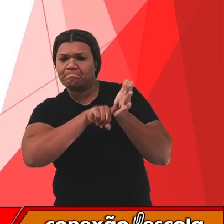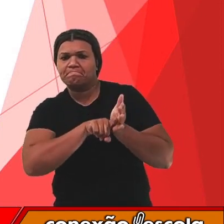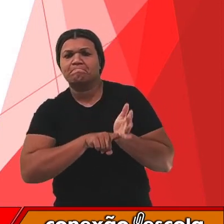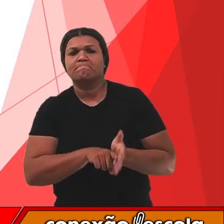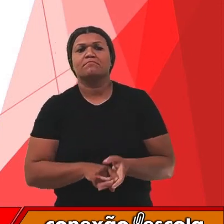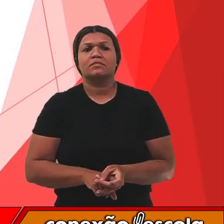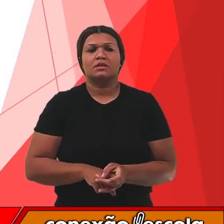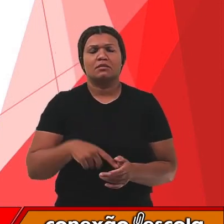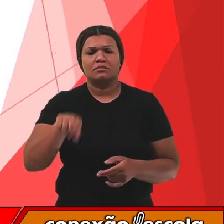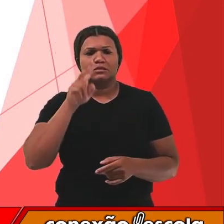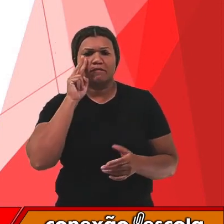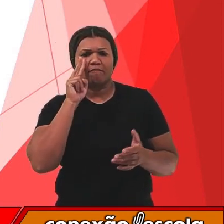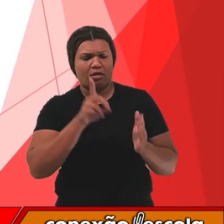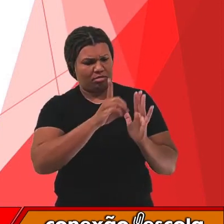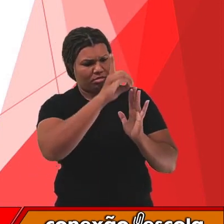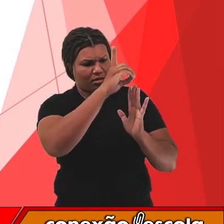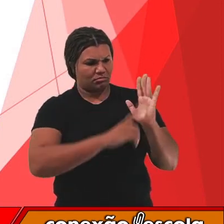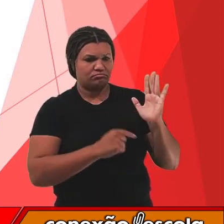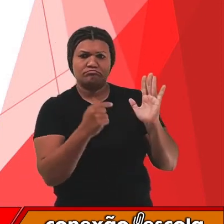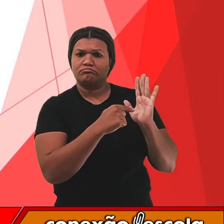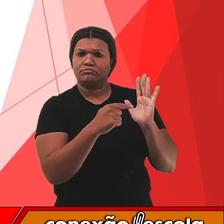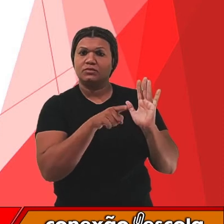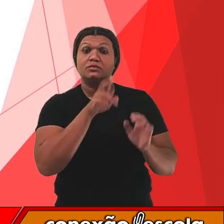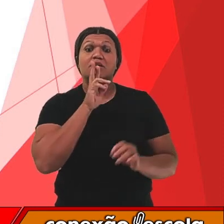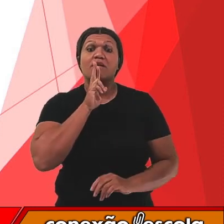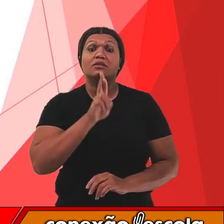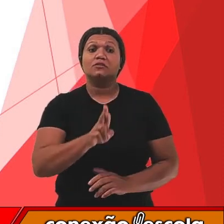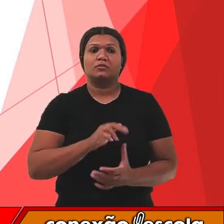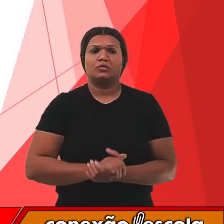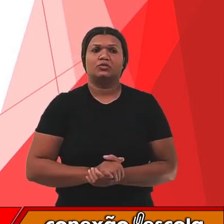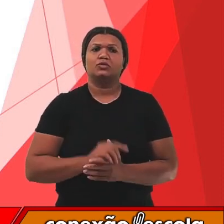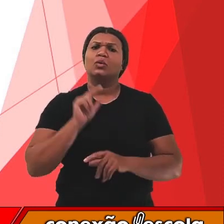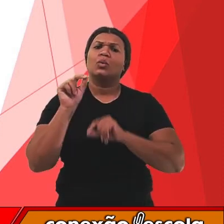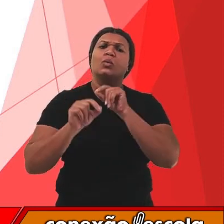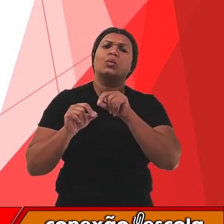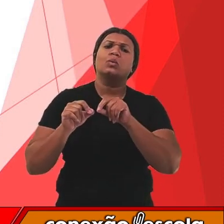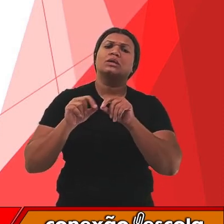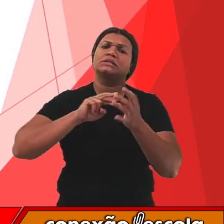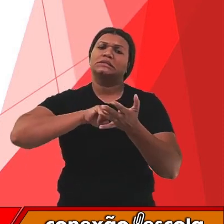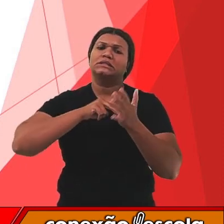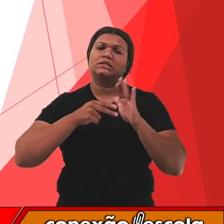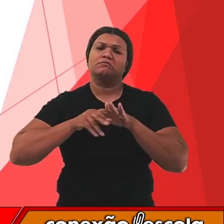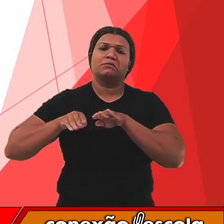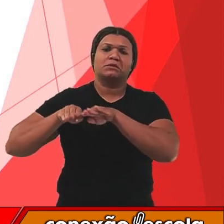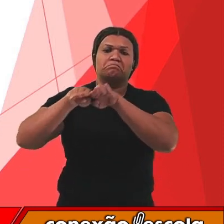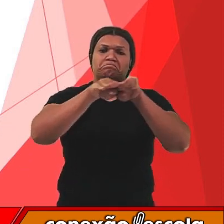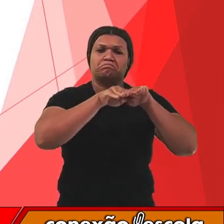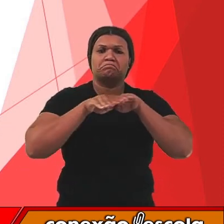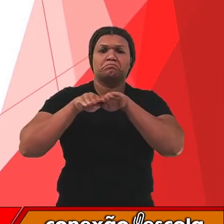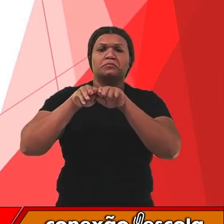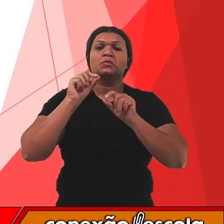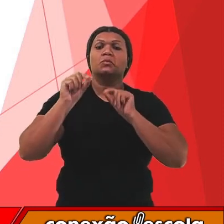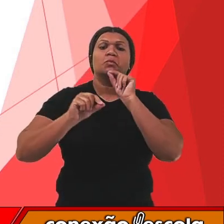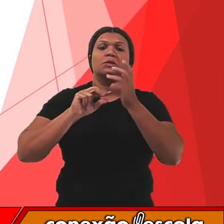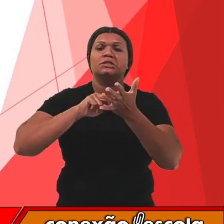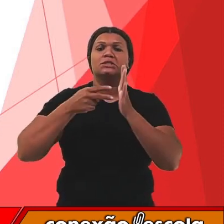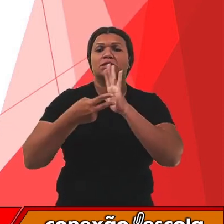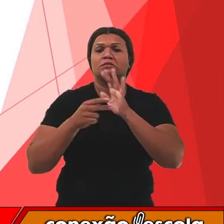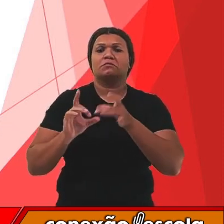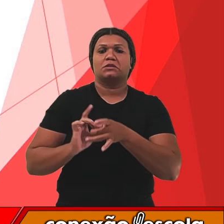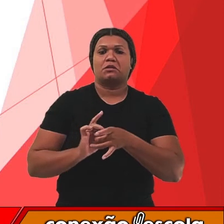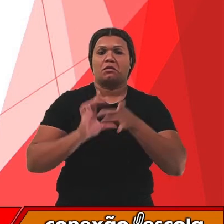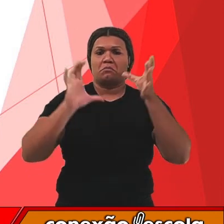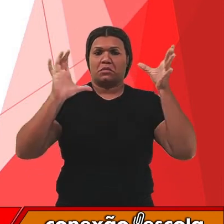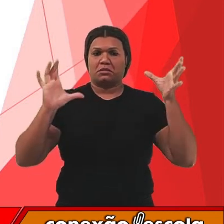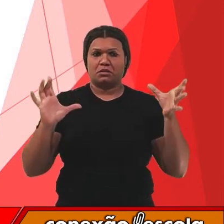baseado na declaração, você responder o que é igualdade, o que é liberdade,